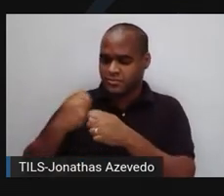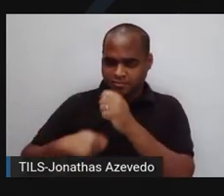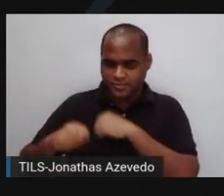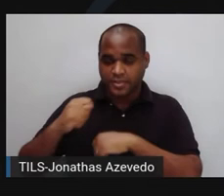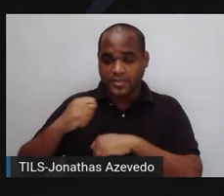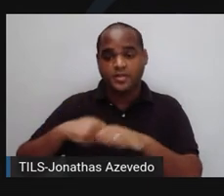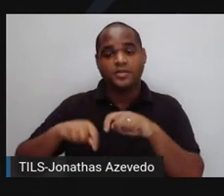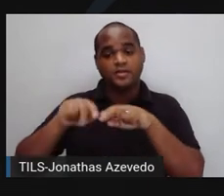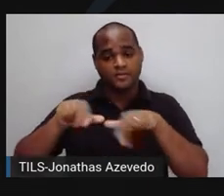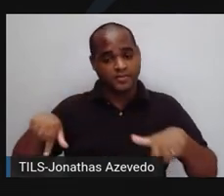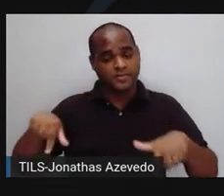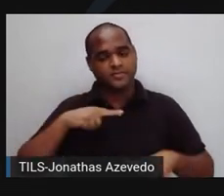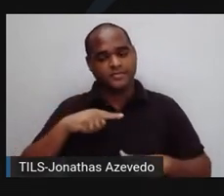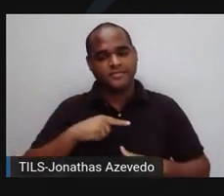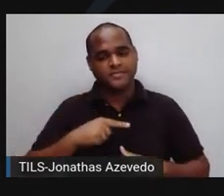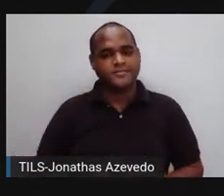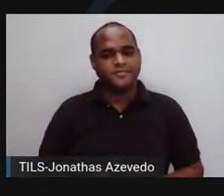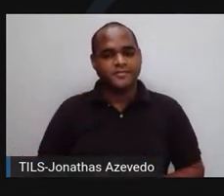valoradas